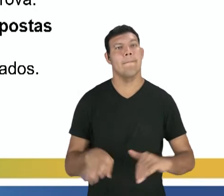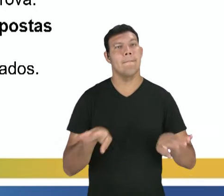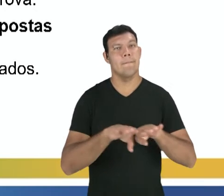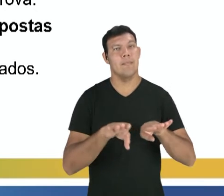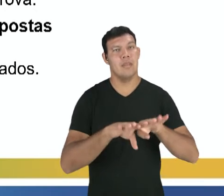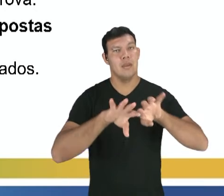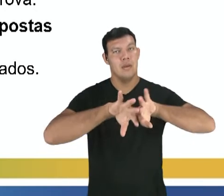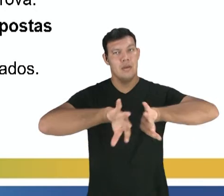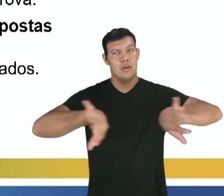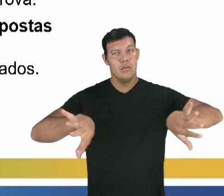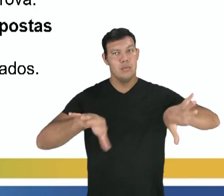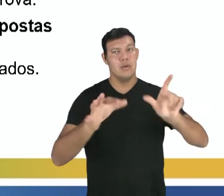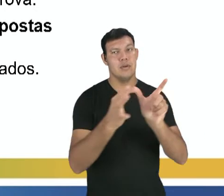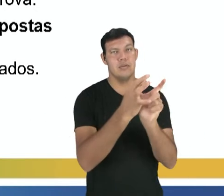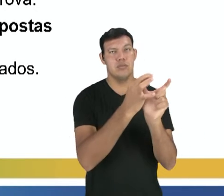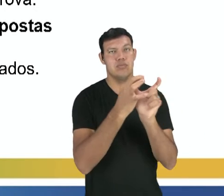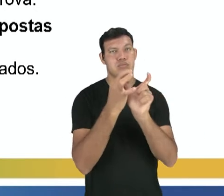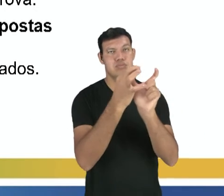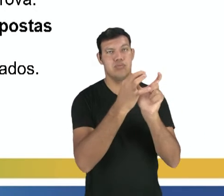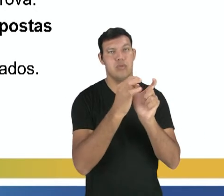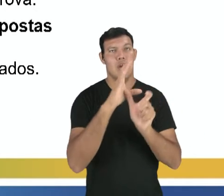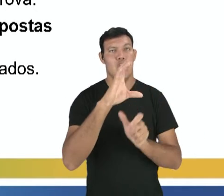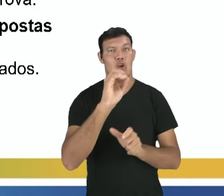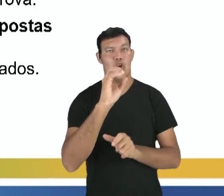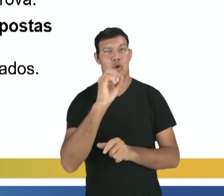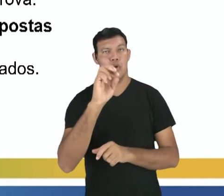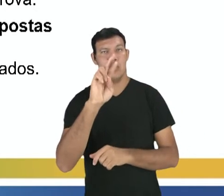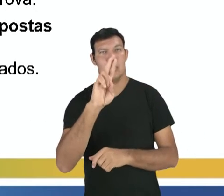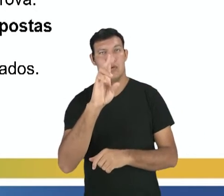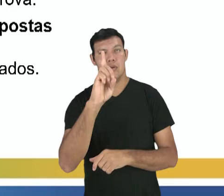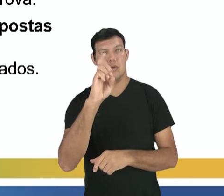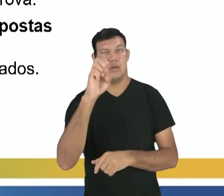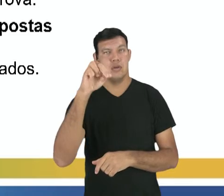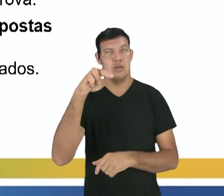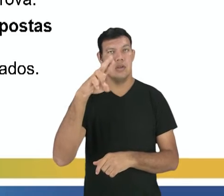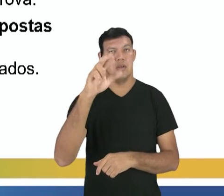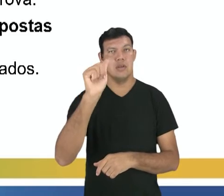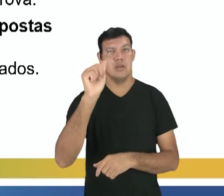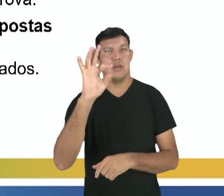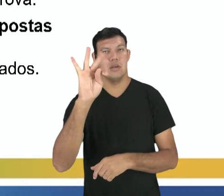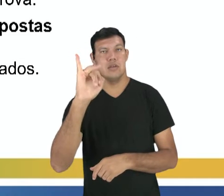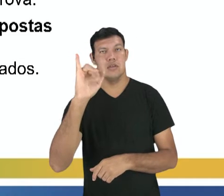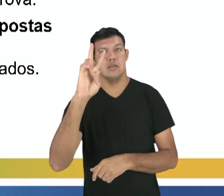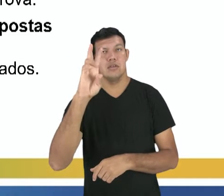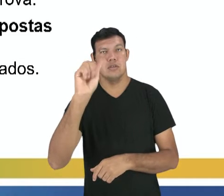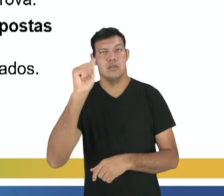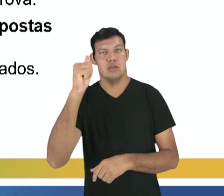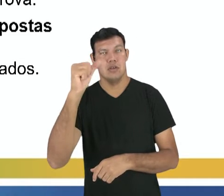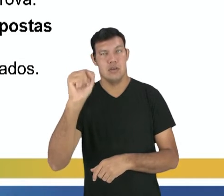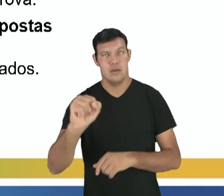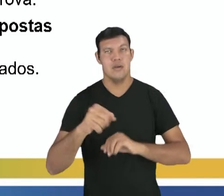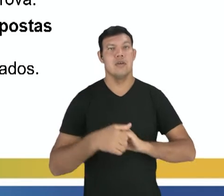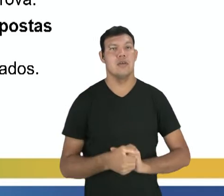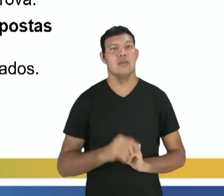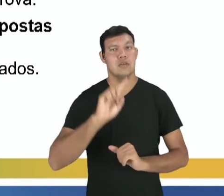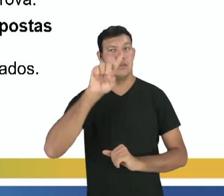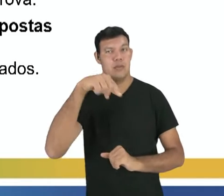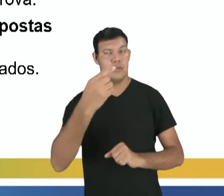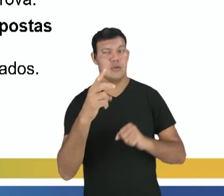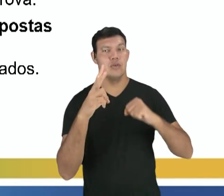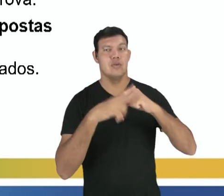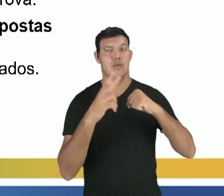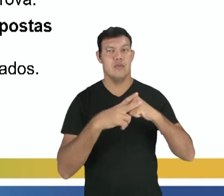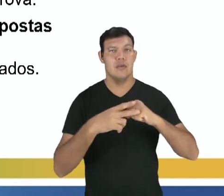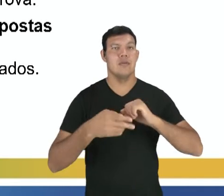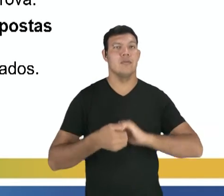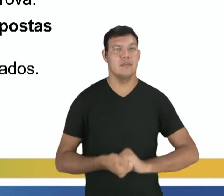Para separar as conjunções coordenativas intercaladas ou pós-postas ao verbo, que estejam depois ali do verbo,